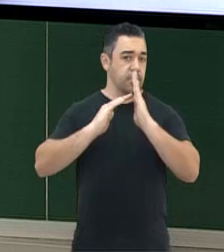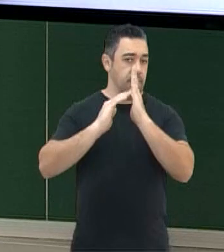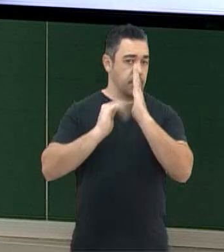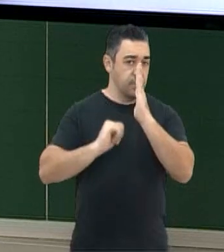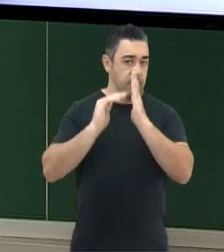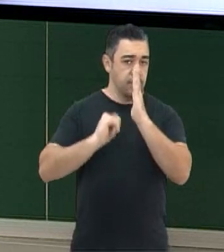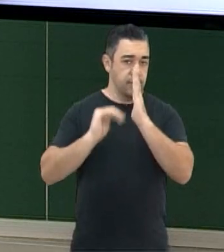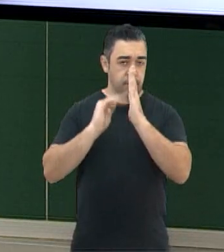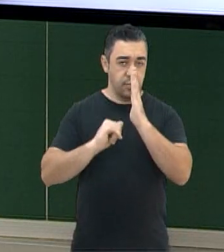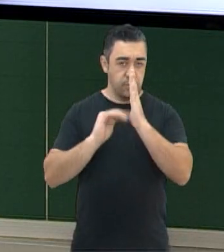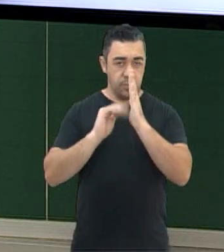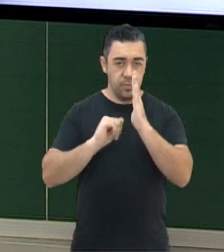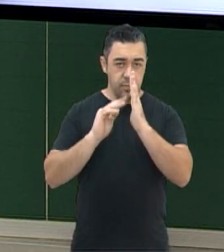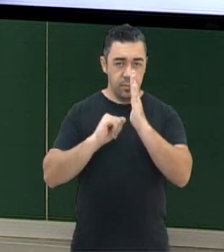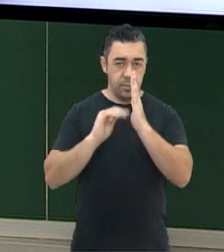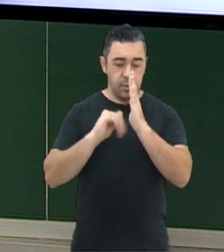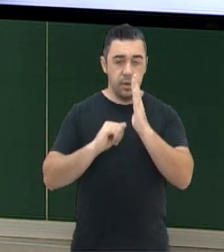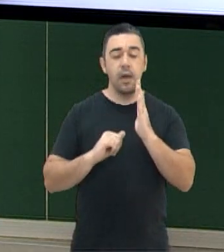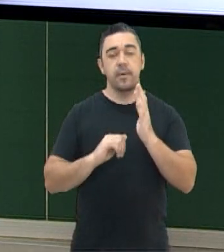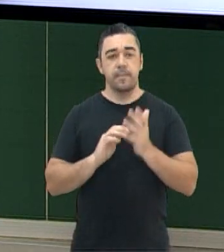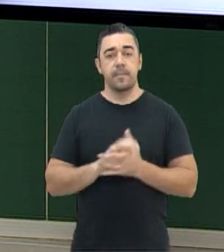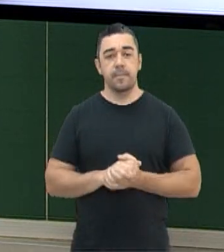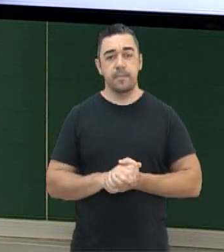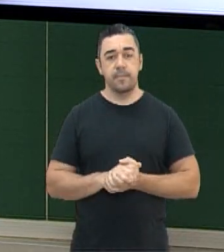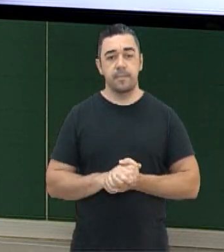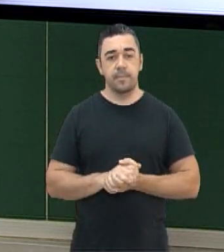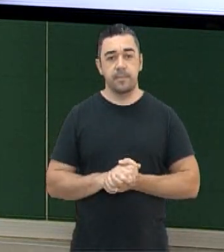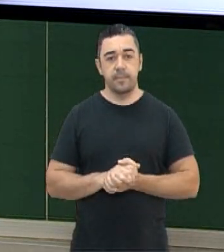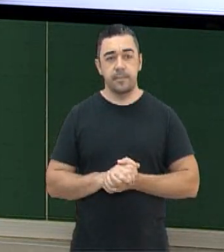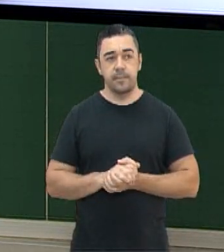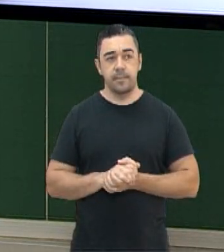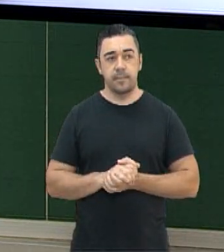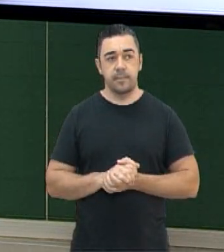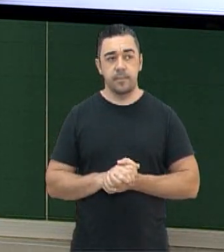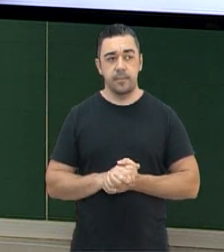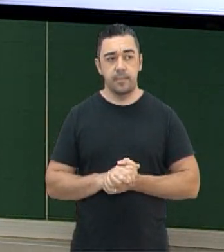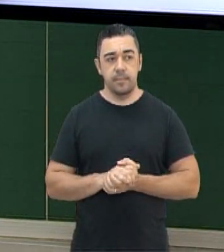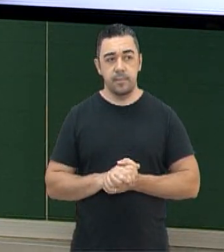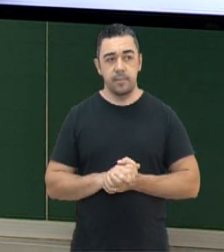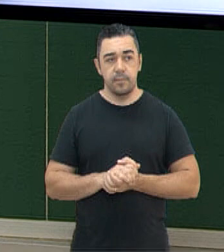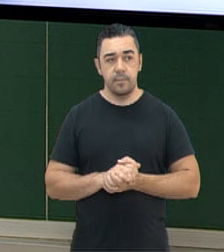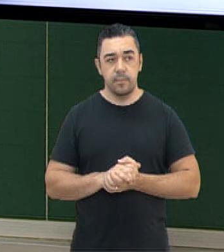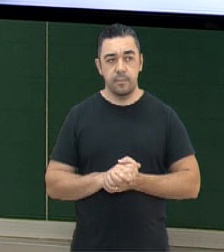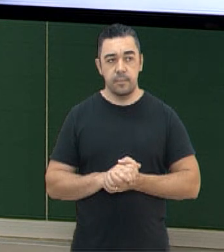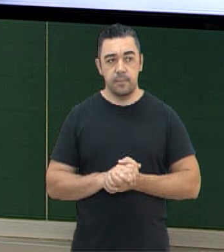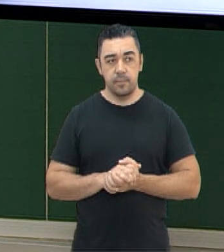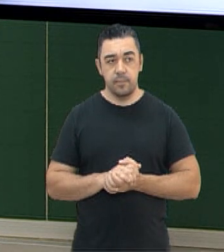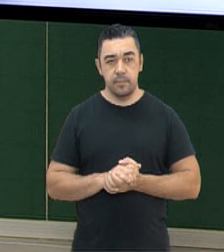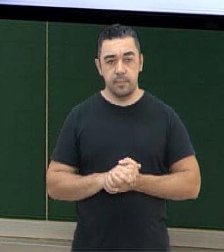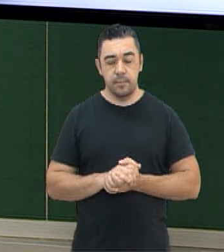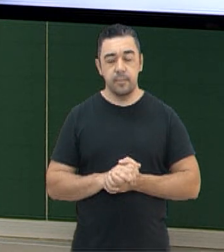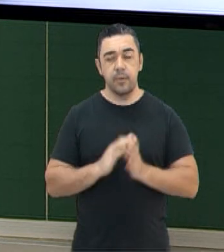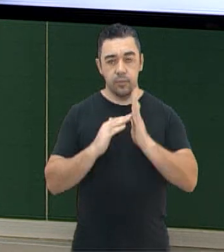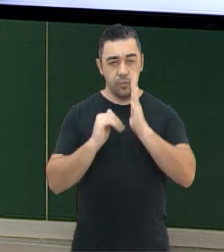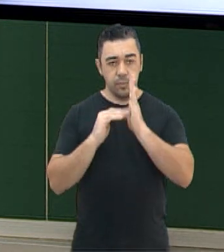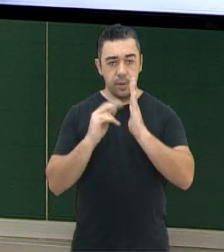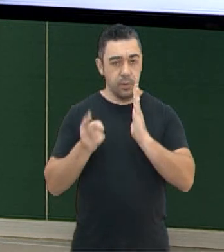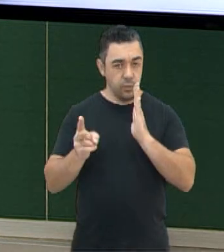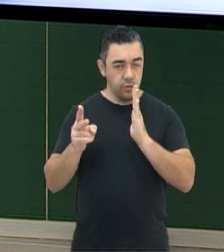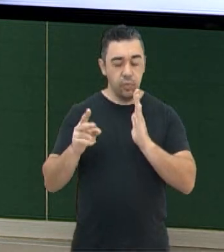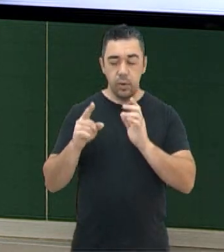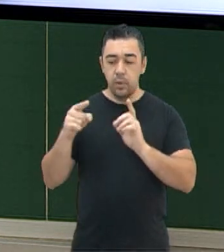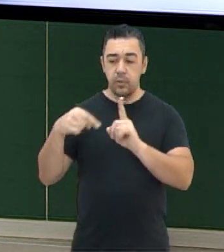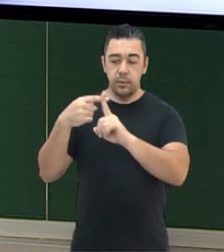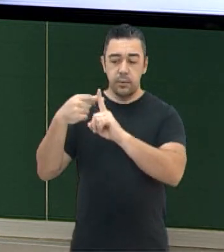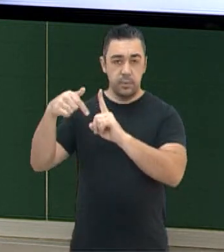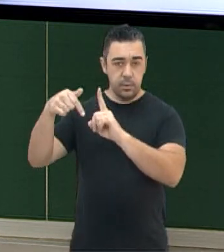mais 7. Olha a regrinha de sinal. Sinais diferentes, subtrai e permanece o sinal do número maior. Então,